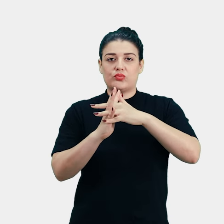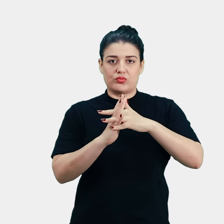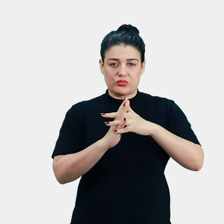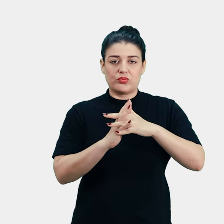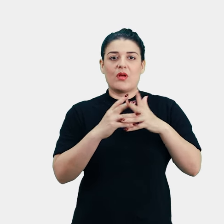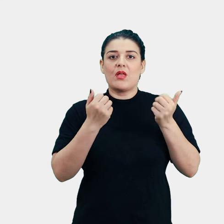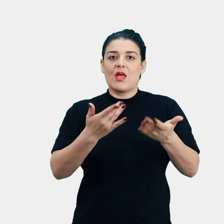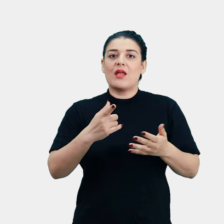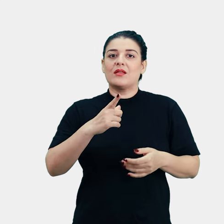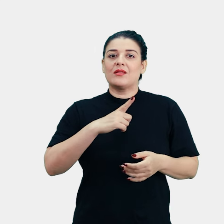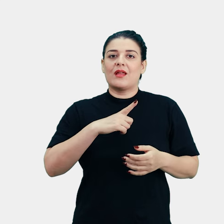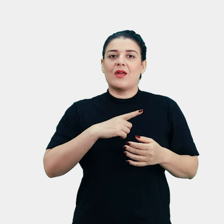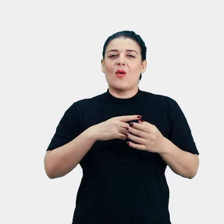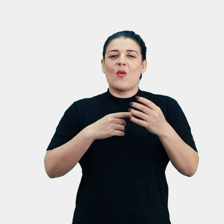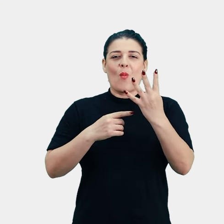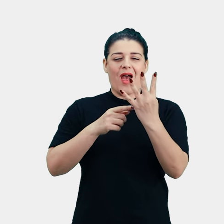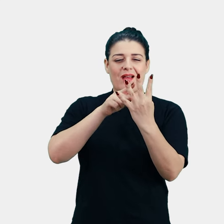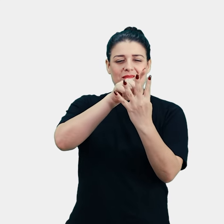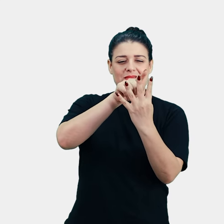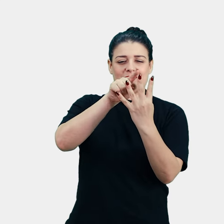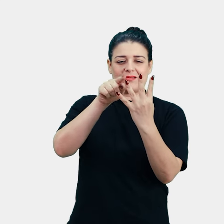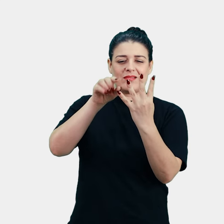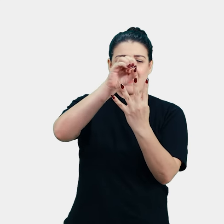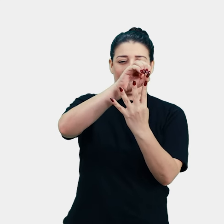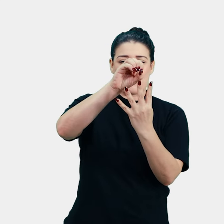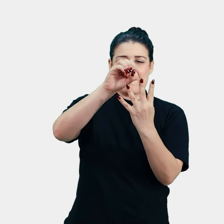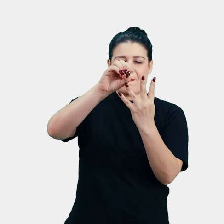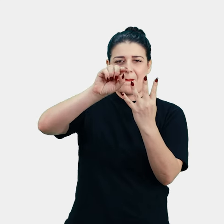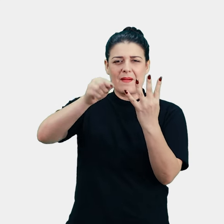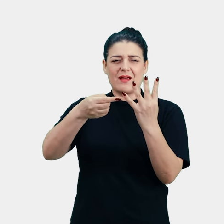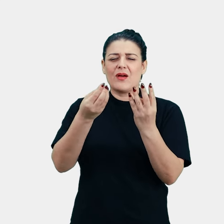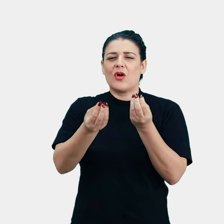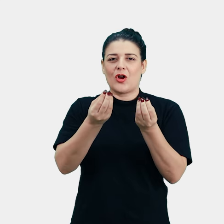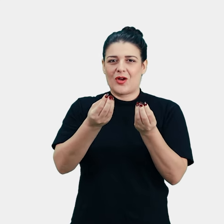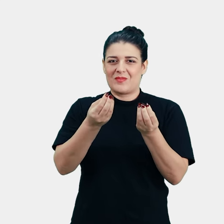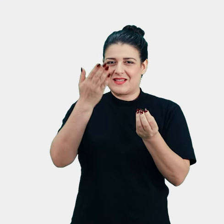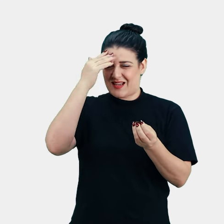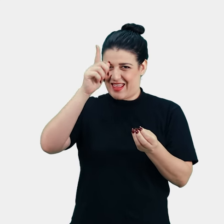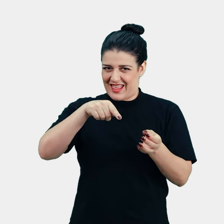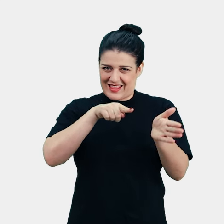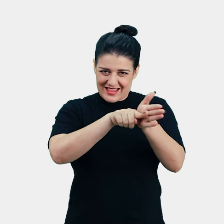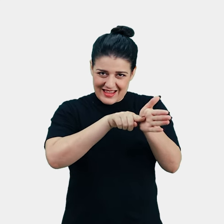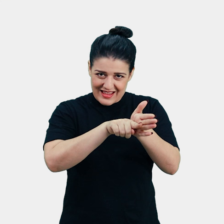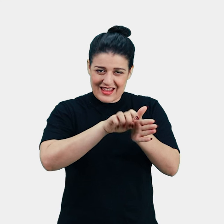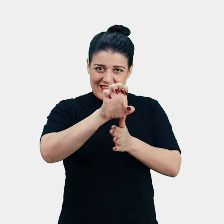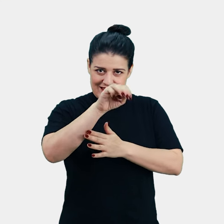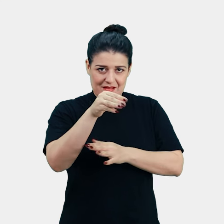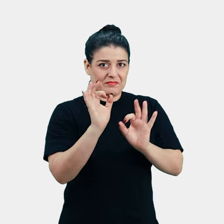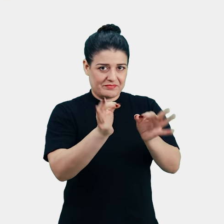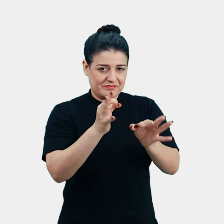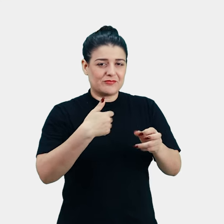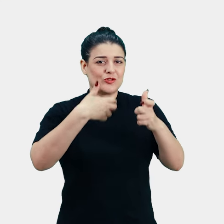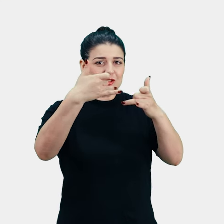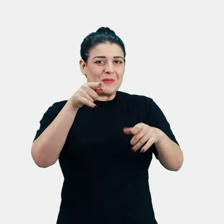ele fornece quatro casas decimais. Mas como assim, cara? Casa decimal. A gente não está trabalhando com espectrômetro de massas? Como eu falei para vocês,